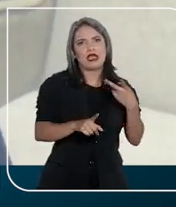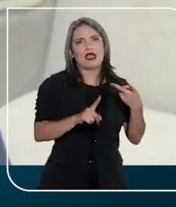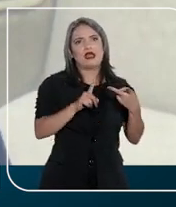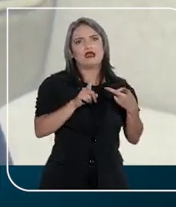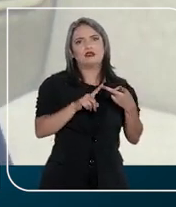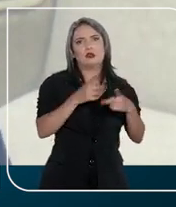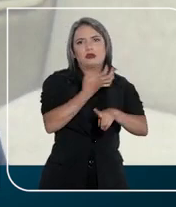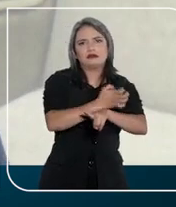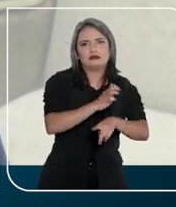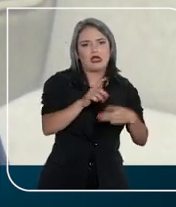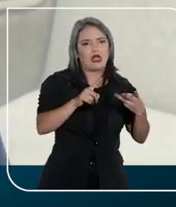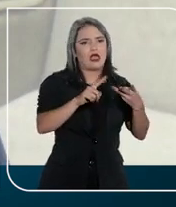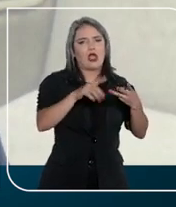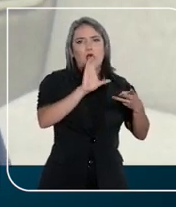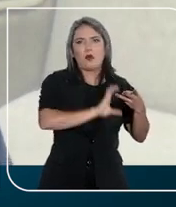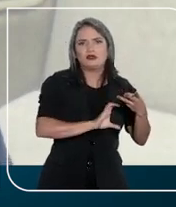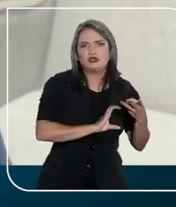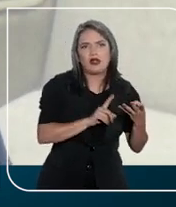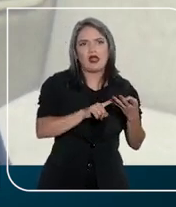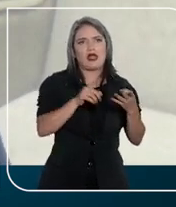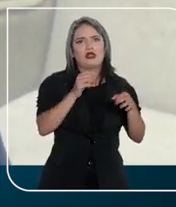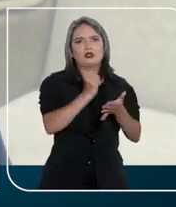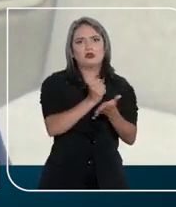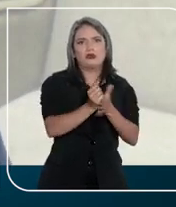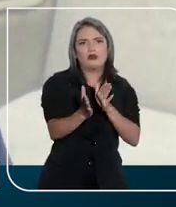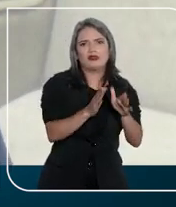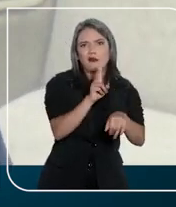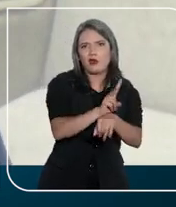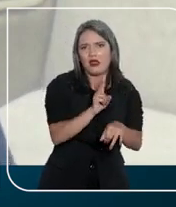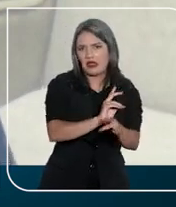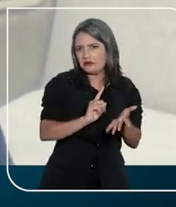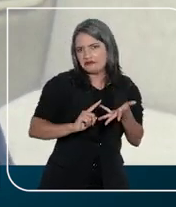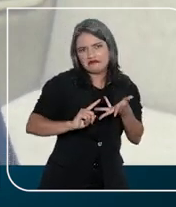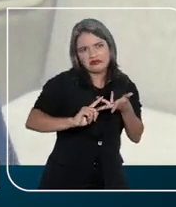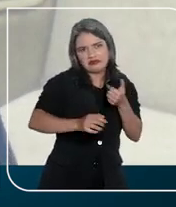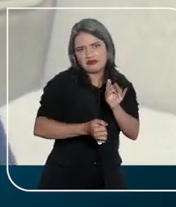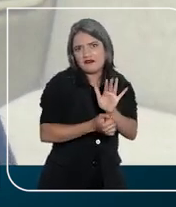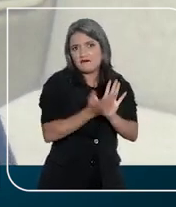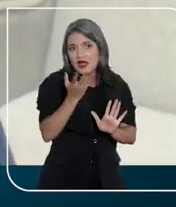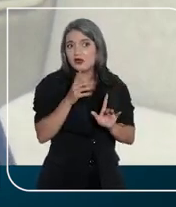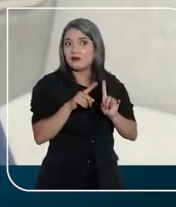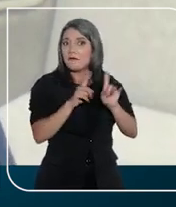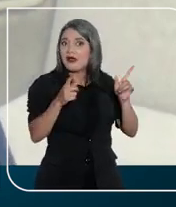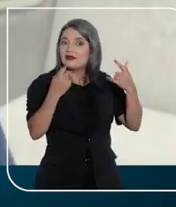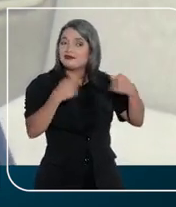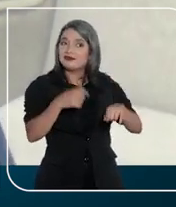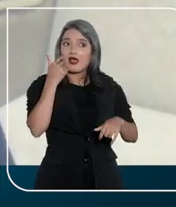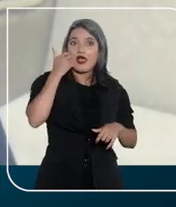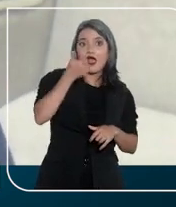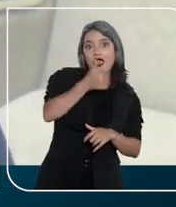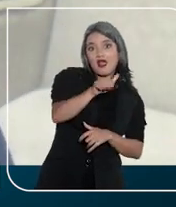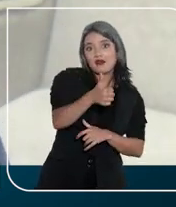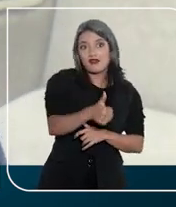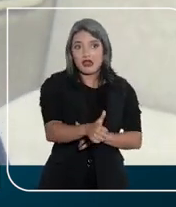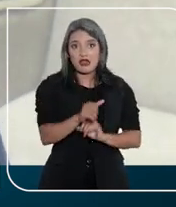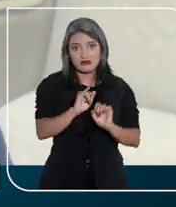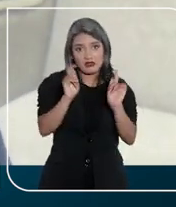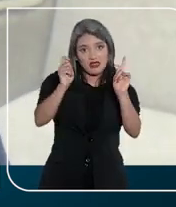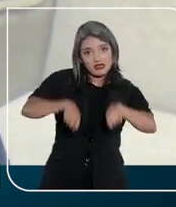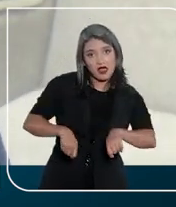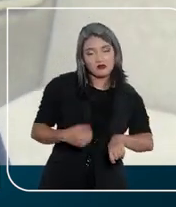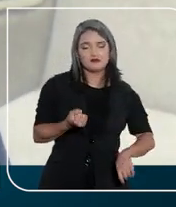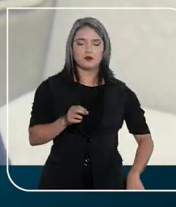precarizado, comissionado, temporário, são várias as figuras que, em algumas situações, poderão sim ser utilizadas, em